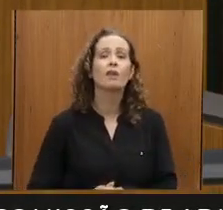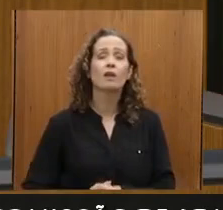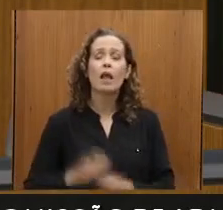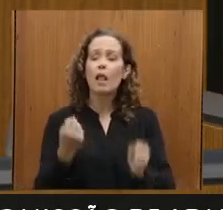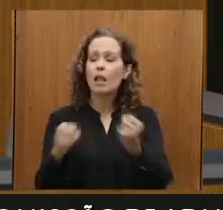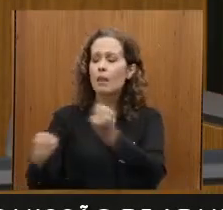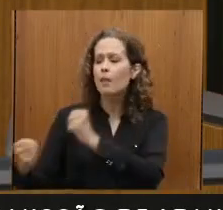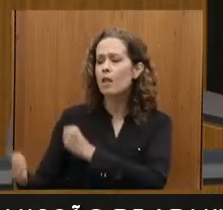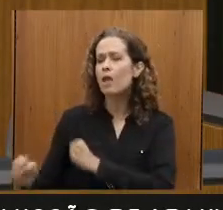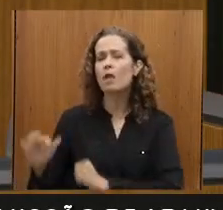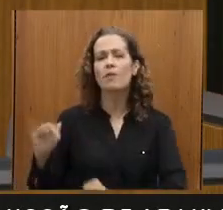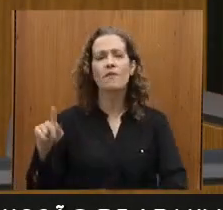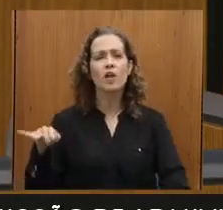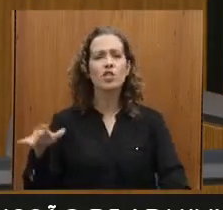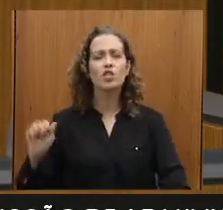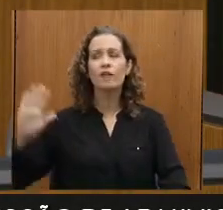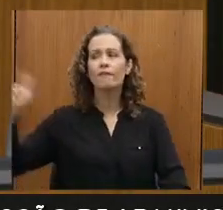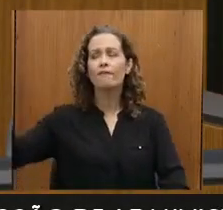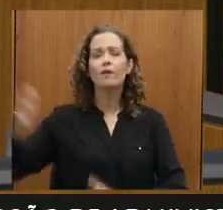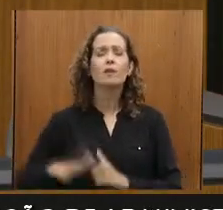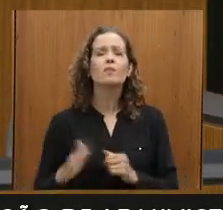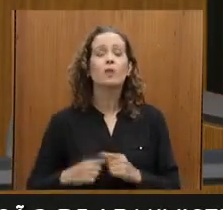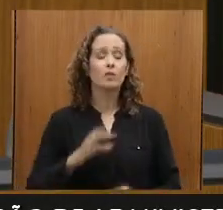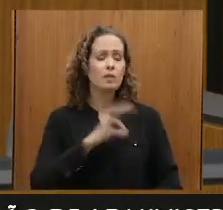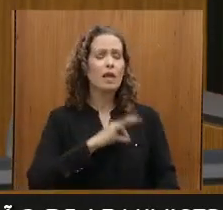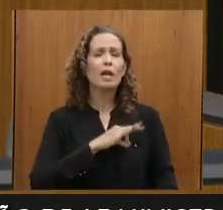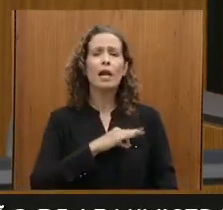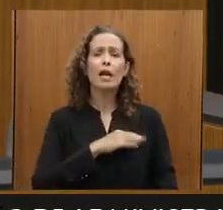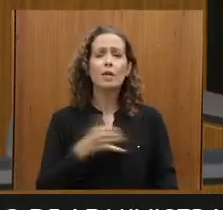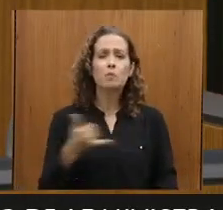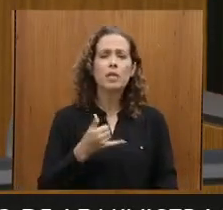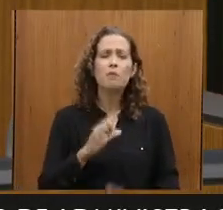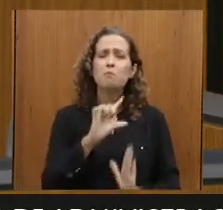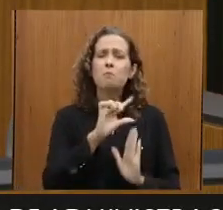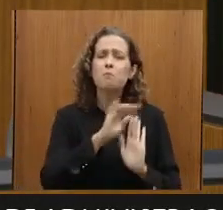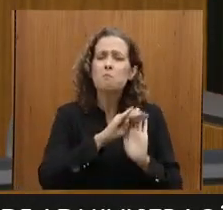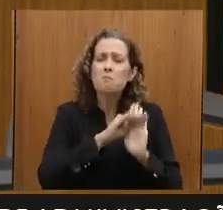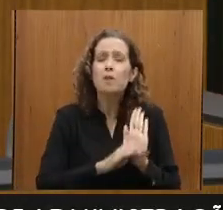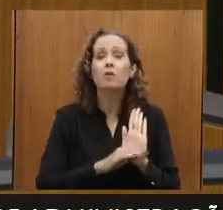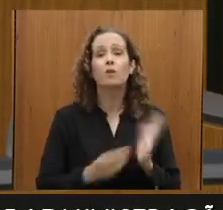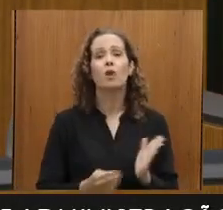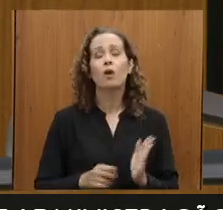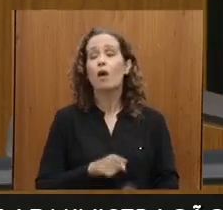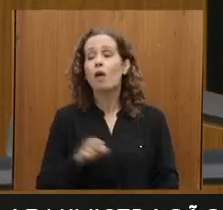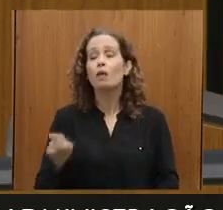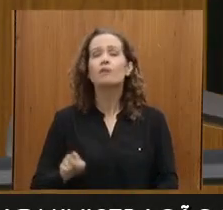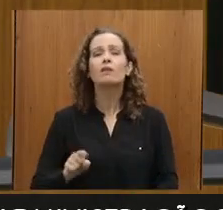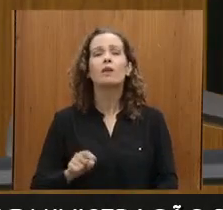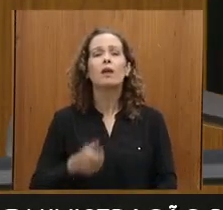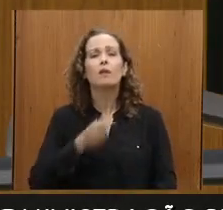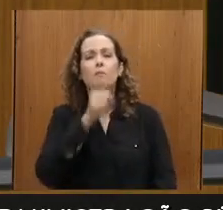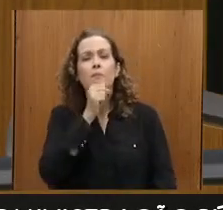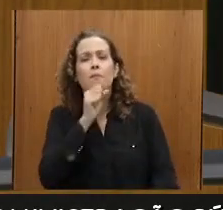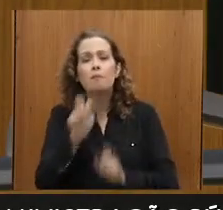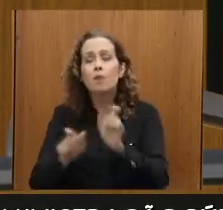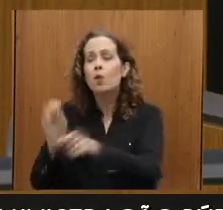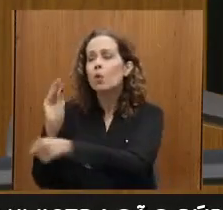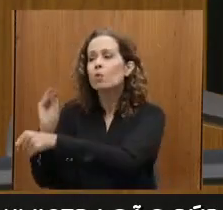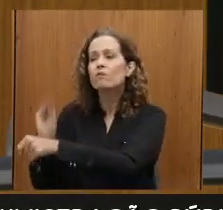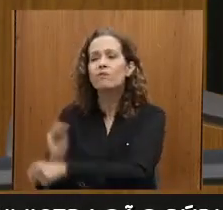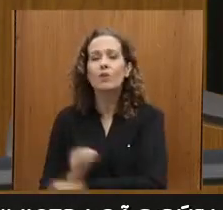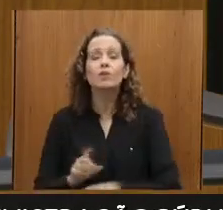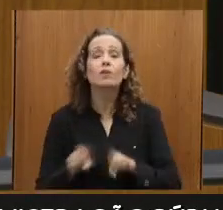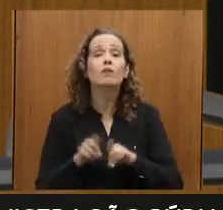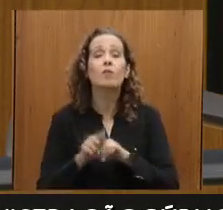porque o salário que elas recebem é menor do que o mínimo líquido. Elas vão ser cuidadoras de idosos, elas estão cuidando da